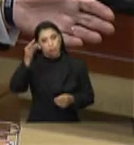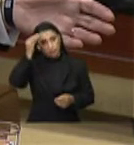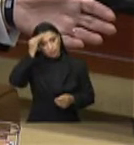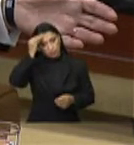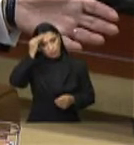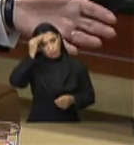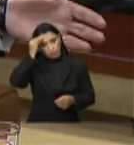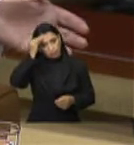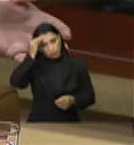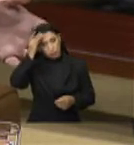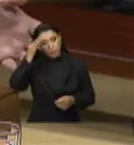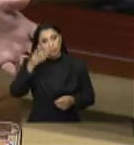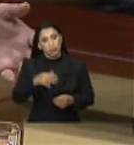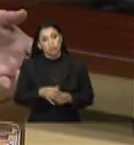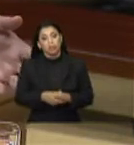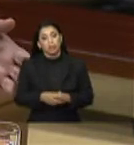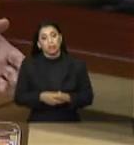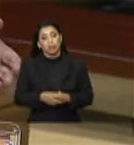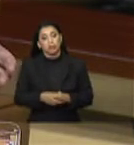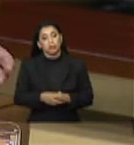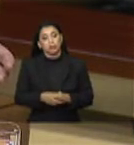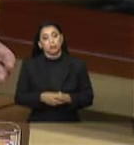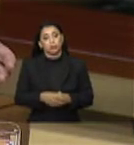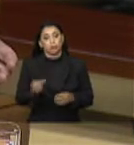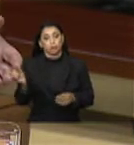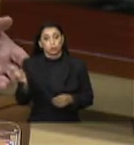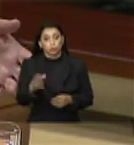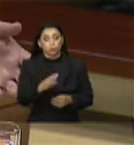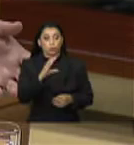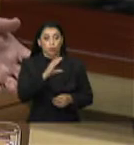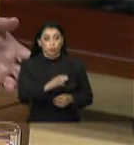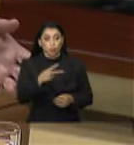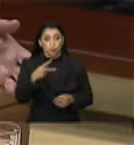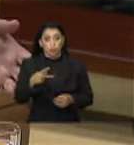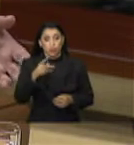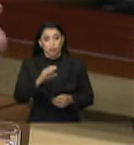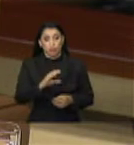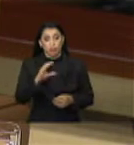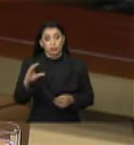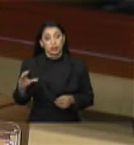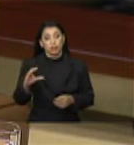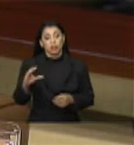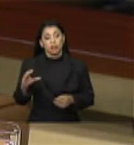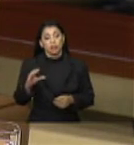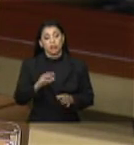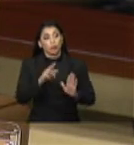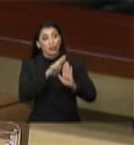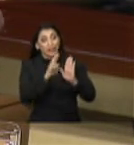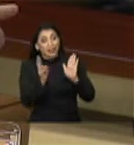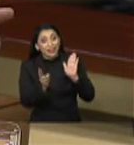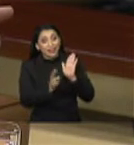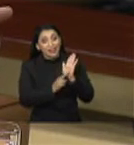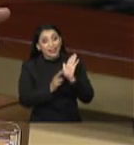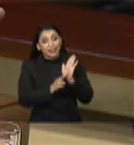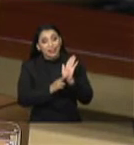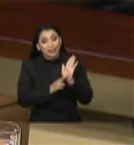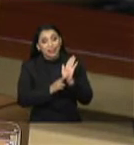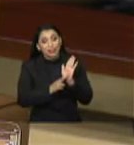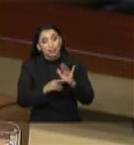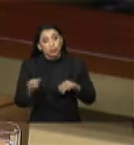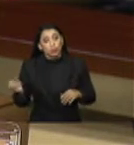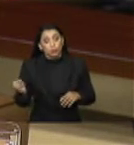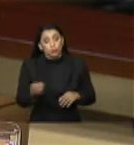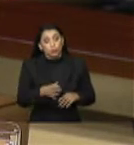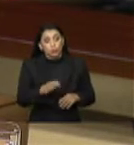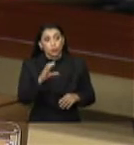originária do novo Código Processo Civil eu estava motivado pela regra que não novo Código